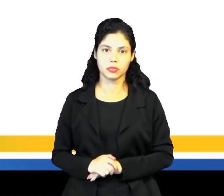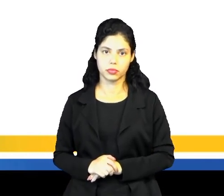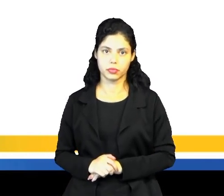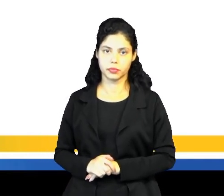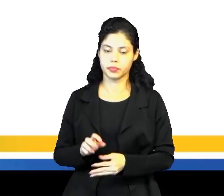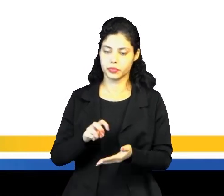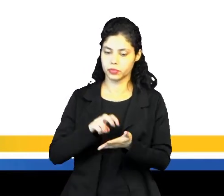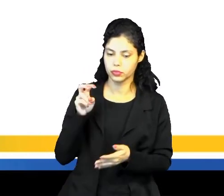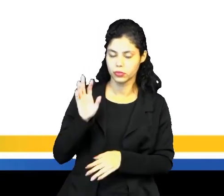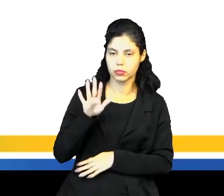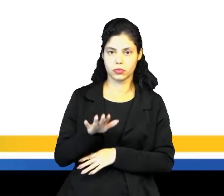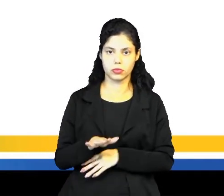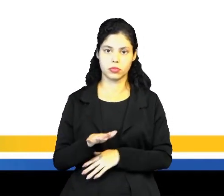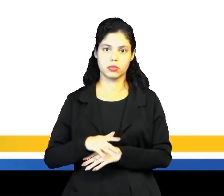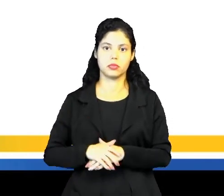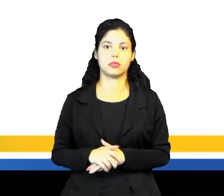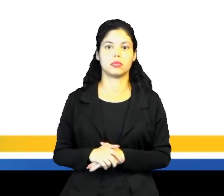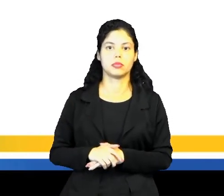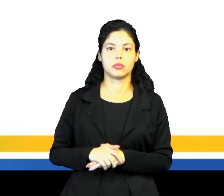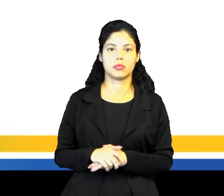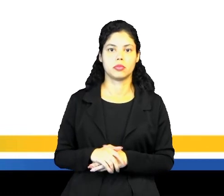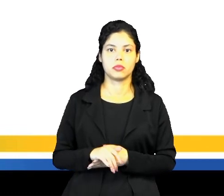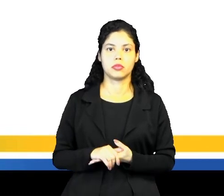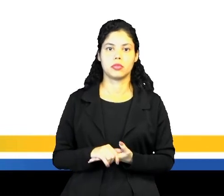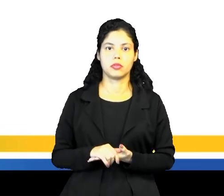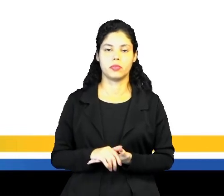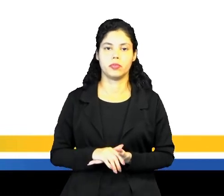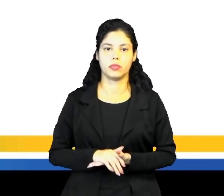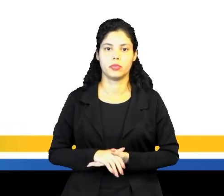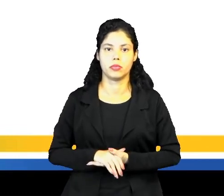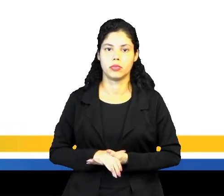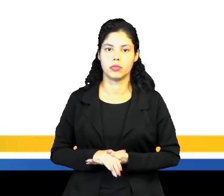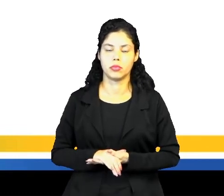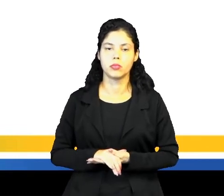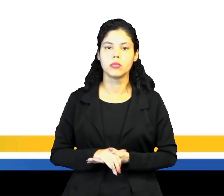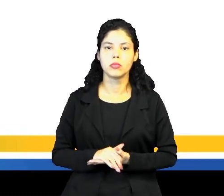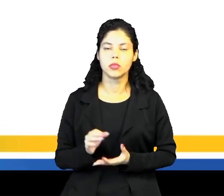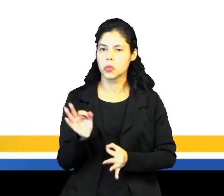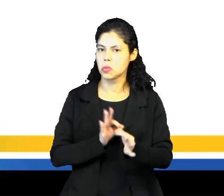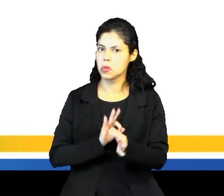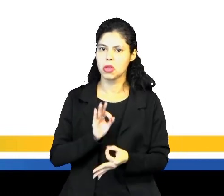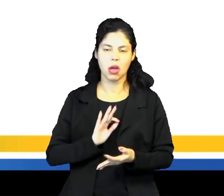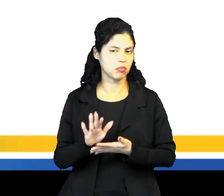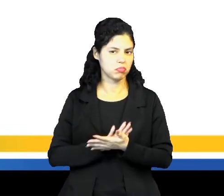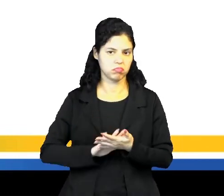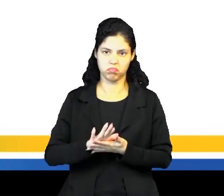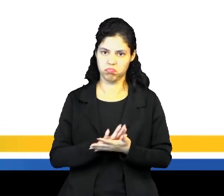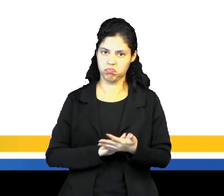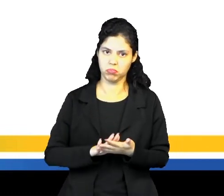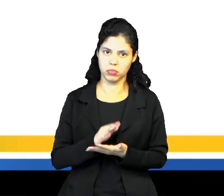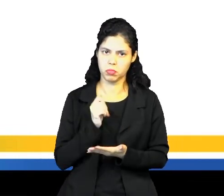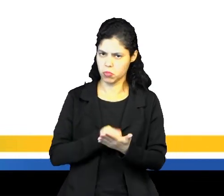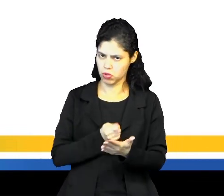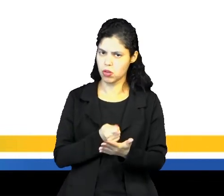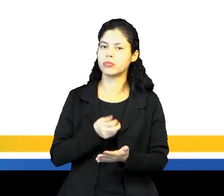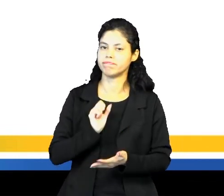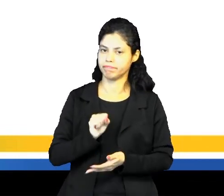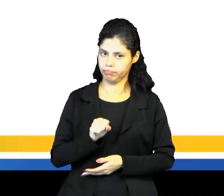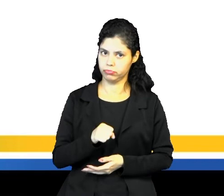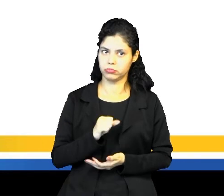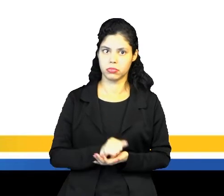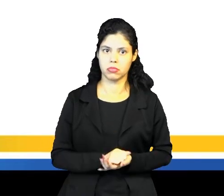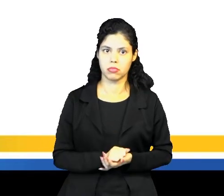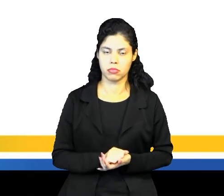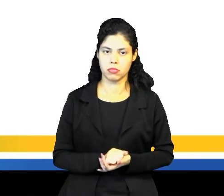é o amanhecer e o entardecer, tá? Desordenado, persistente, diz que não é muito organizado, porém é persistente. Valiente